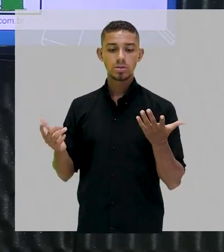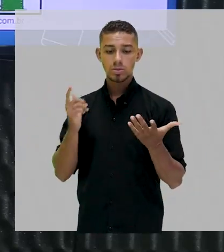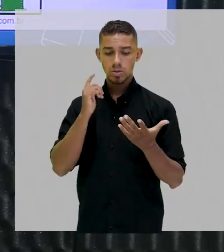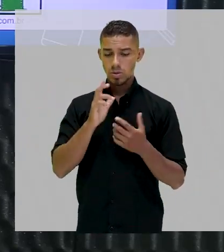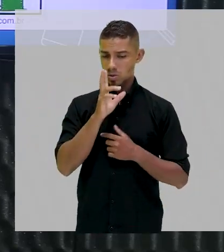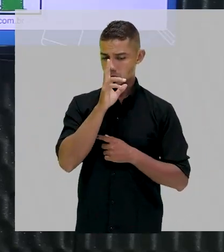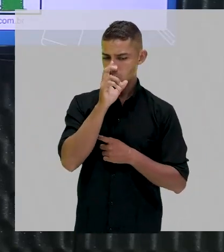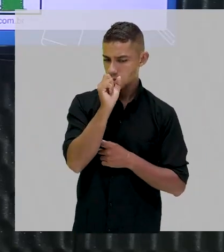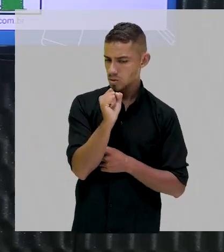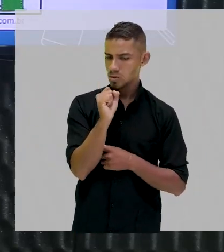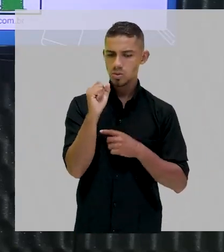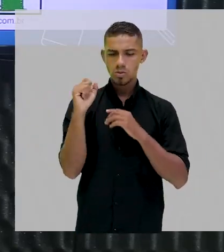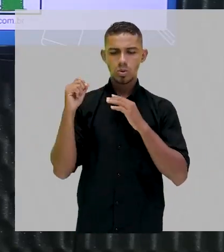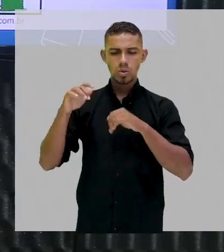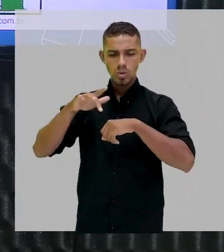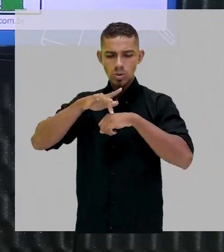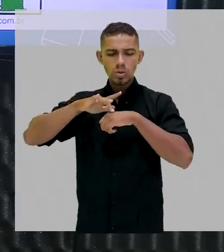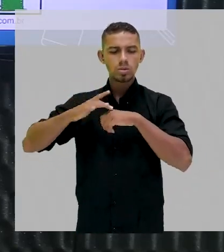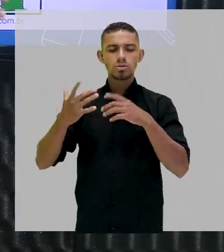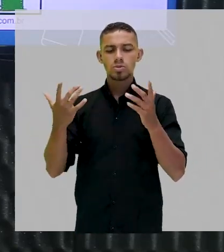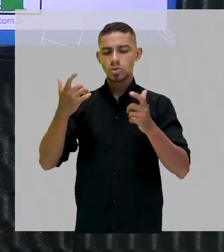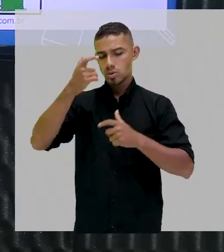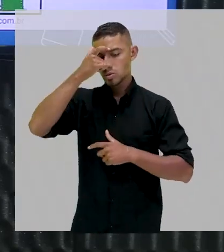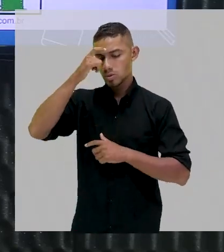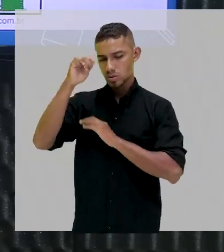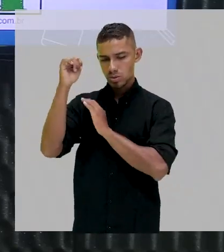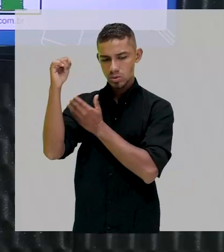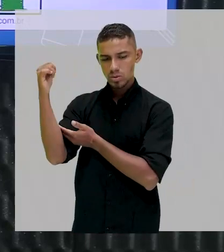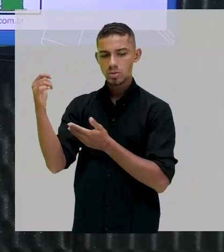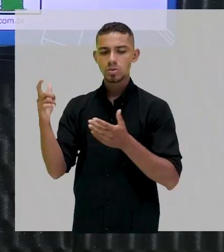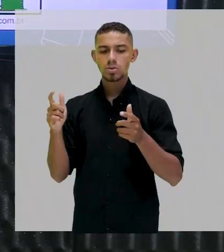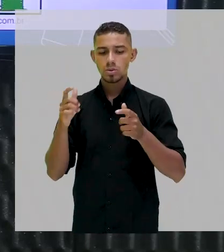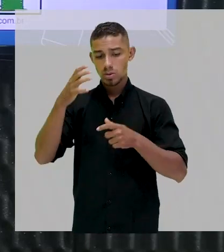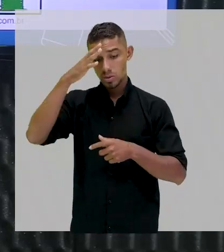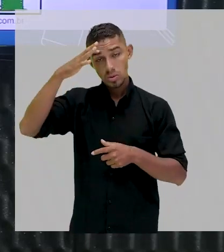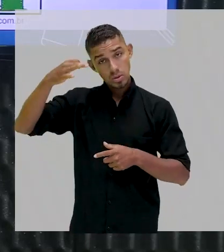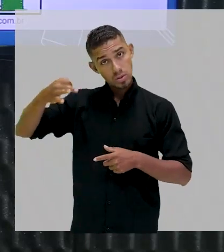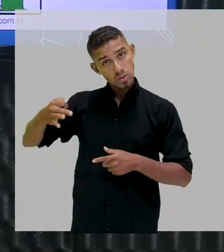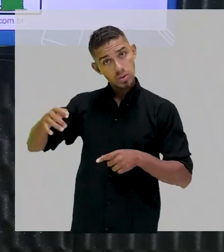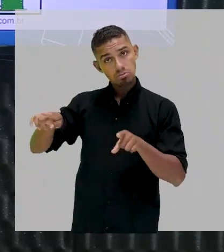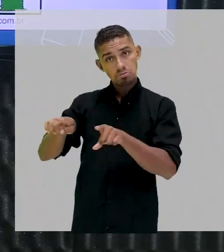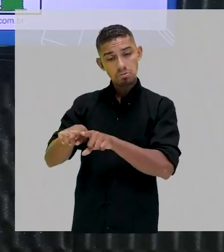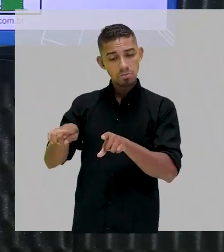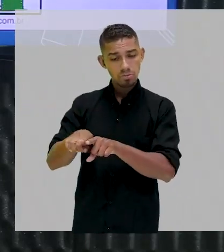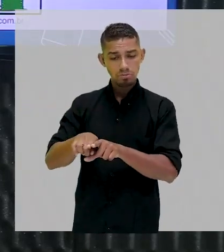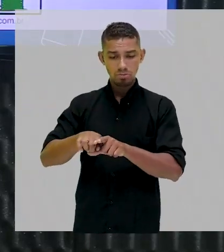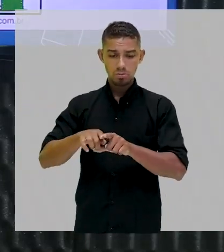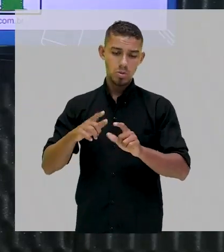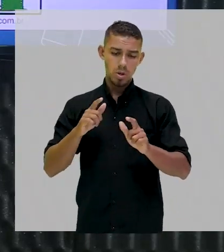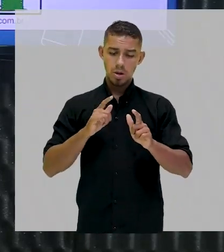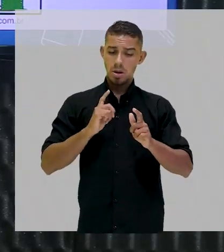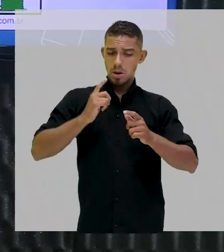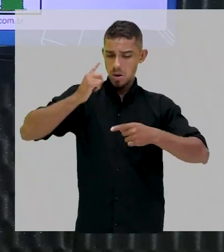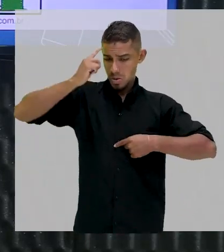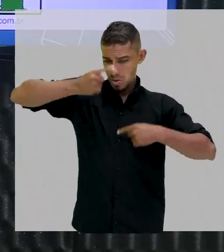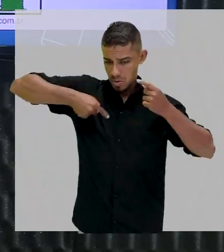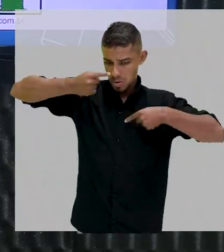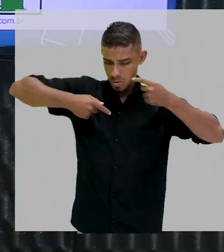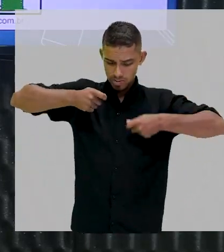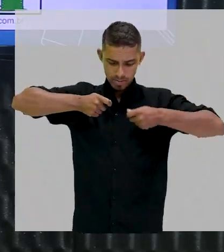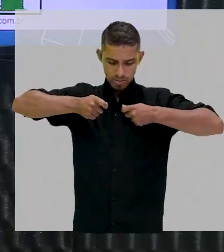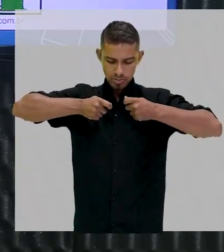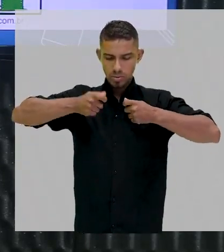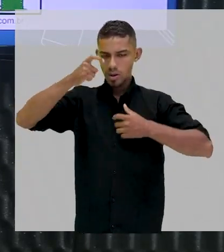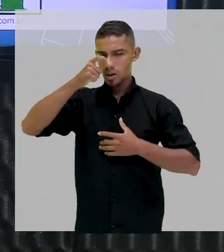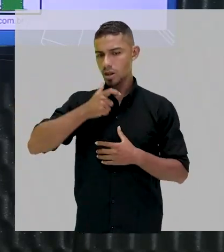força, o equilíbrio muscular, a consciência corporal. Nós podemos falar aqui também um pouquinho de relação à coordenação motora. Então, percebam